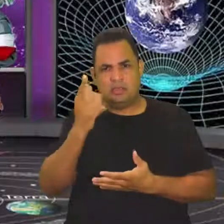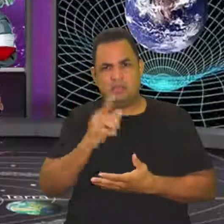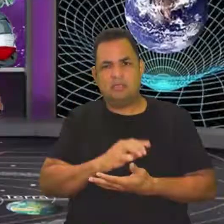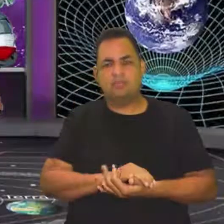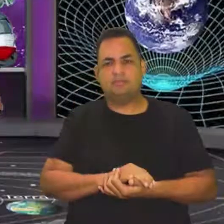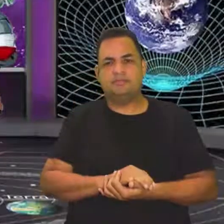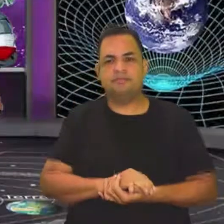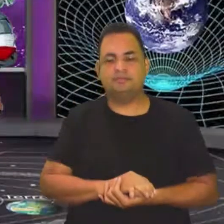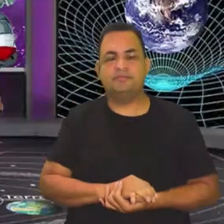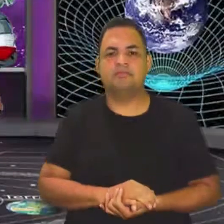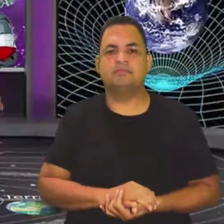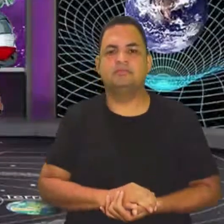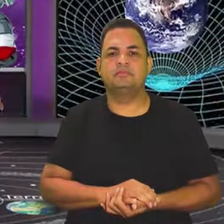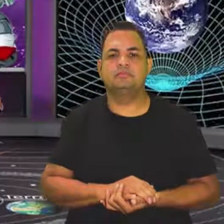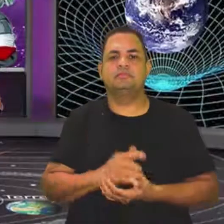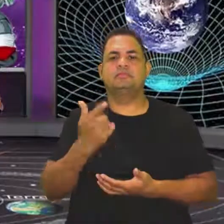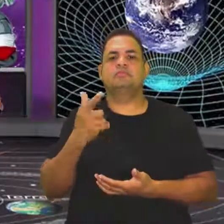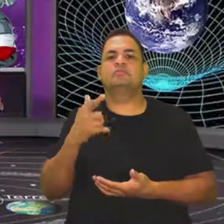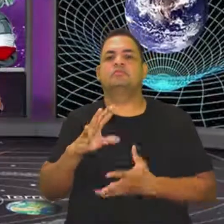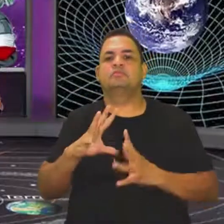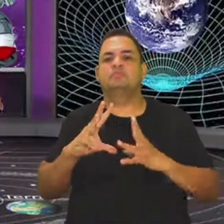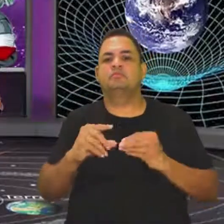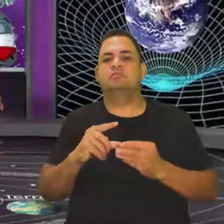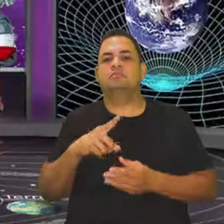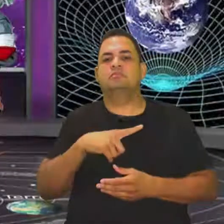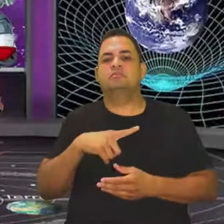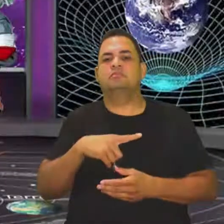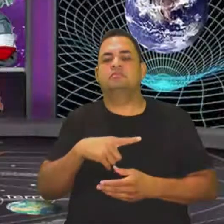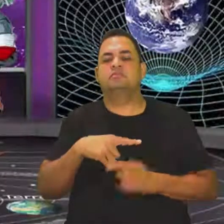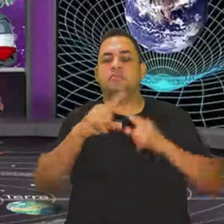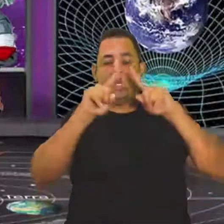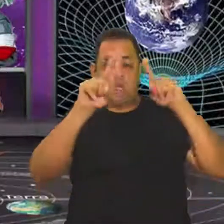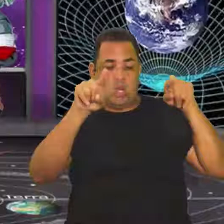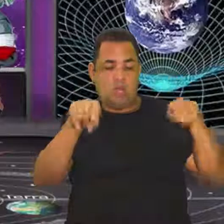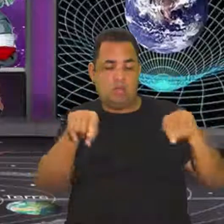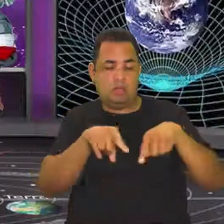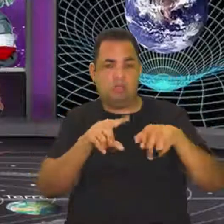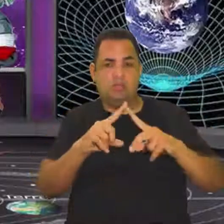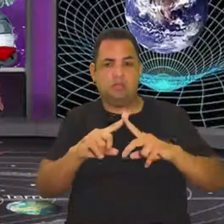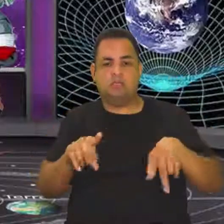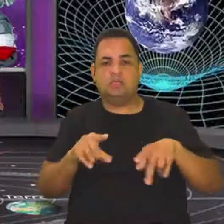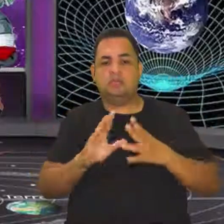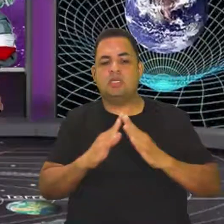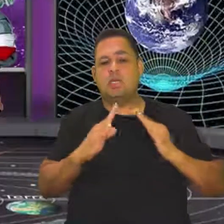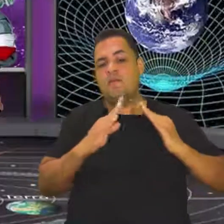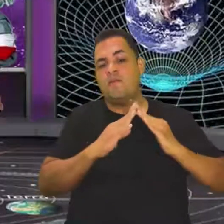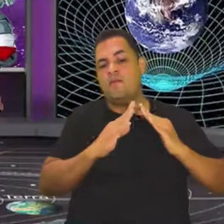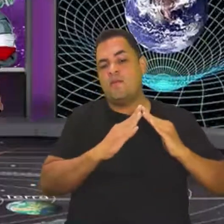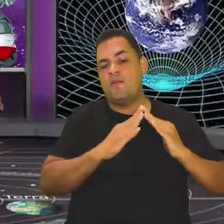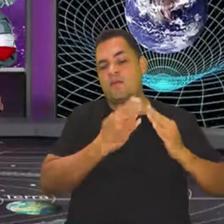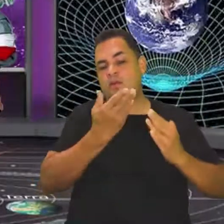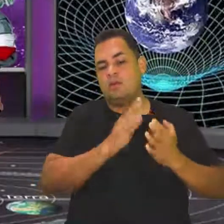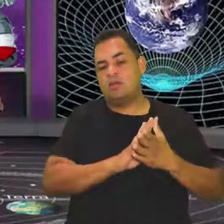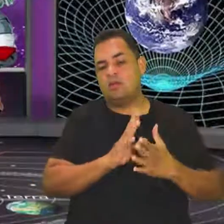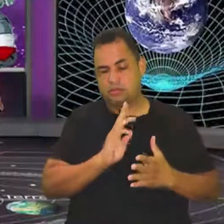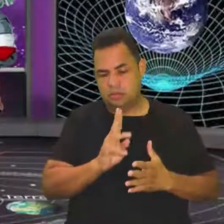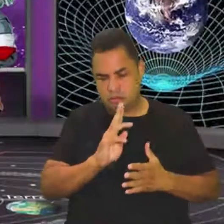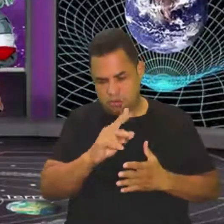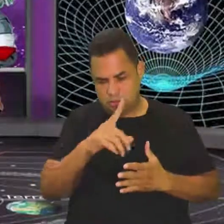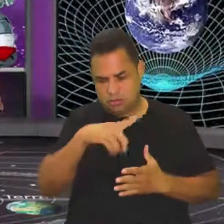fiz, né? Não tem em todos, tem no padrão. Mas se você mora em um local que é constante,